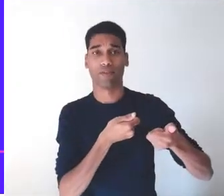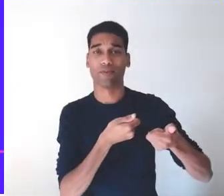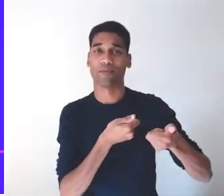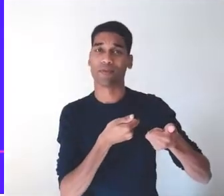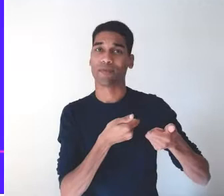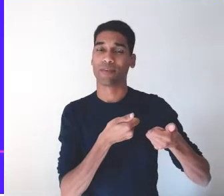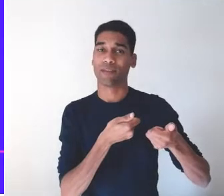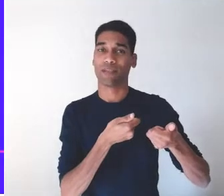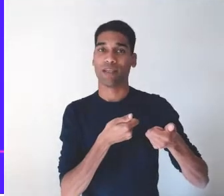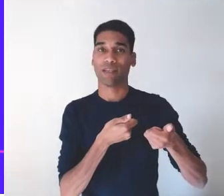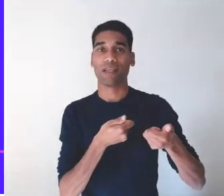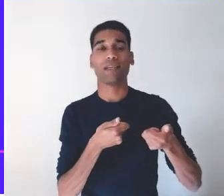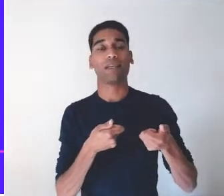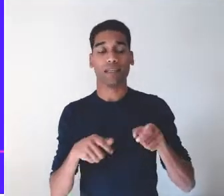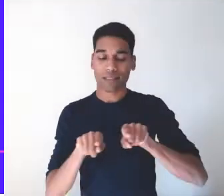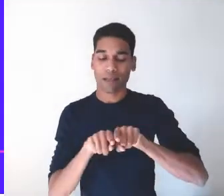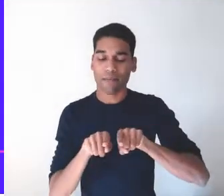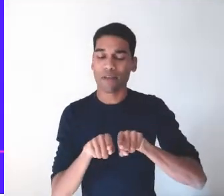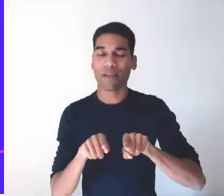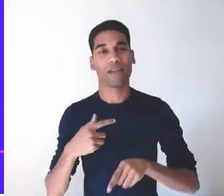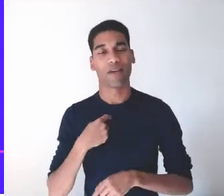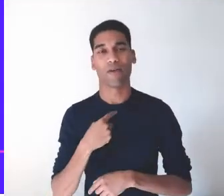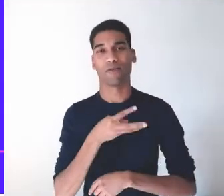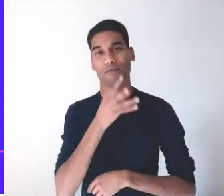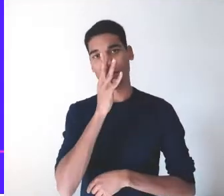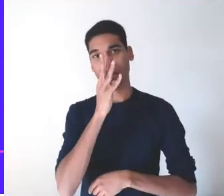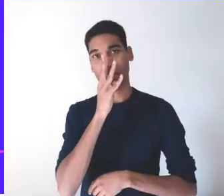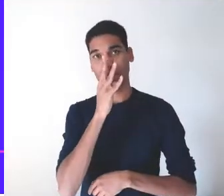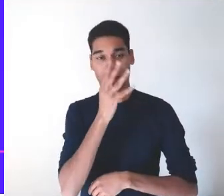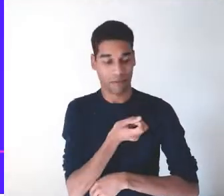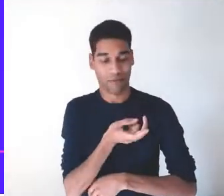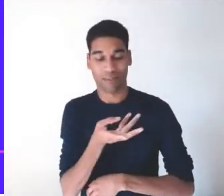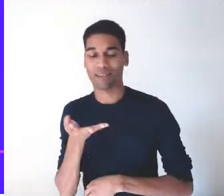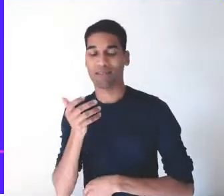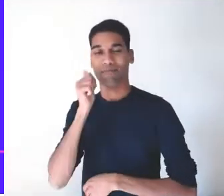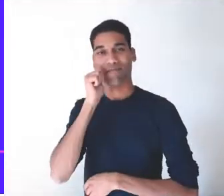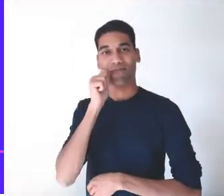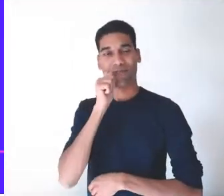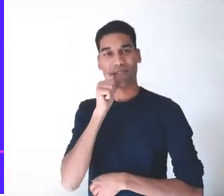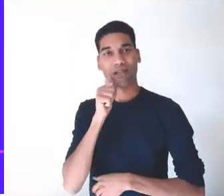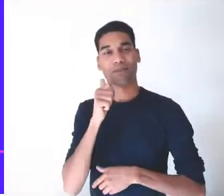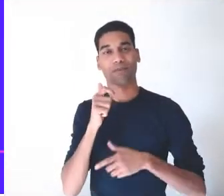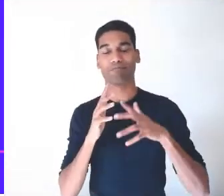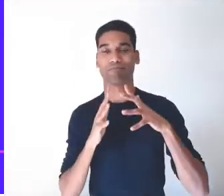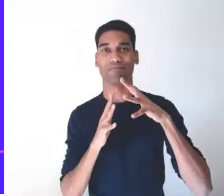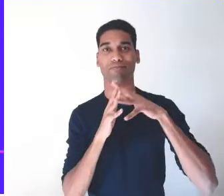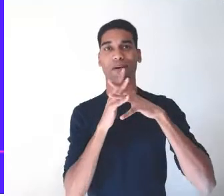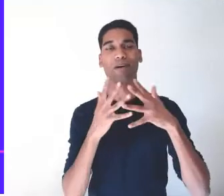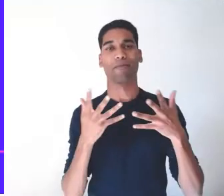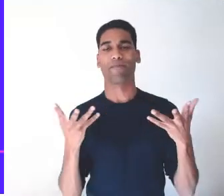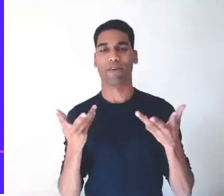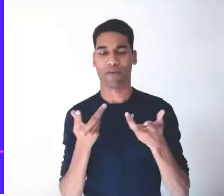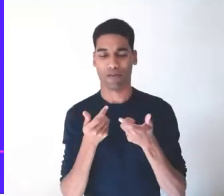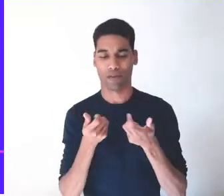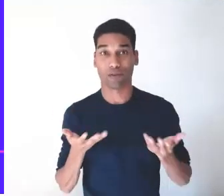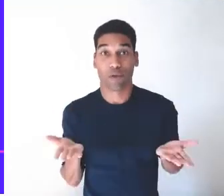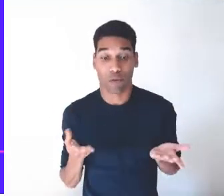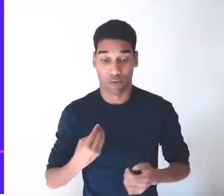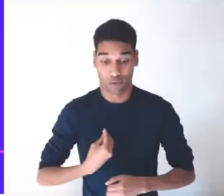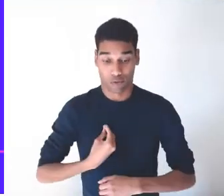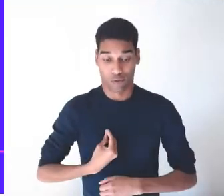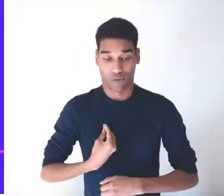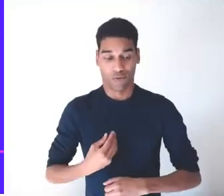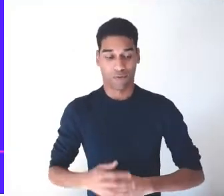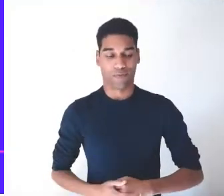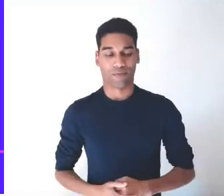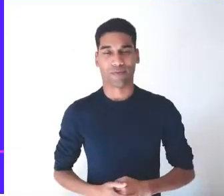deixar aqui minha admiração por essas mulheres incríveis, né, que estão aqui com a gente hoje. Eu posso falar um pouco sobre a minha própria